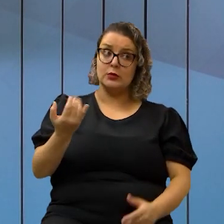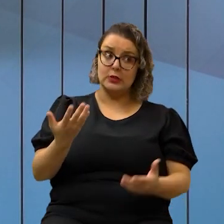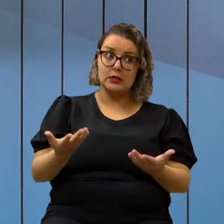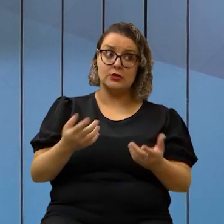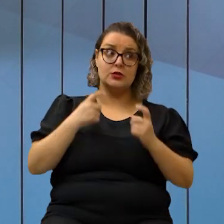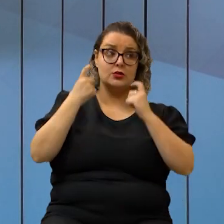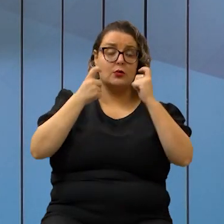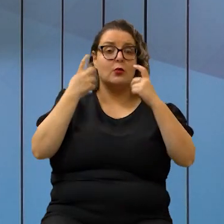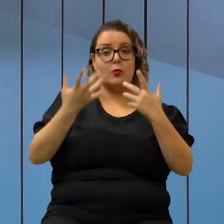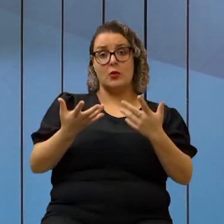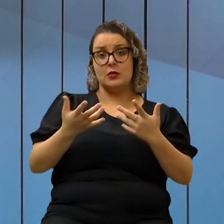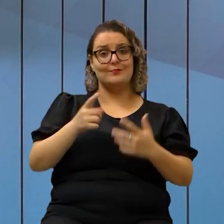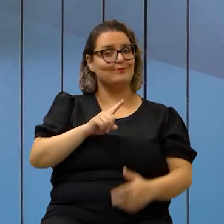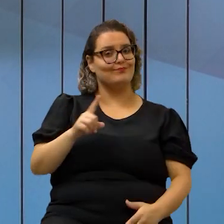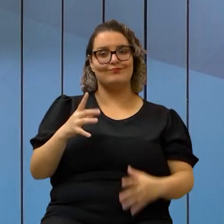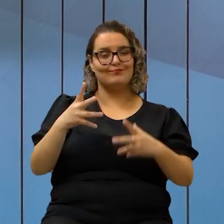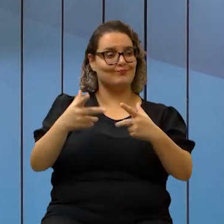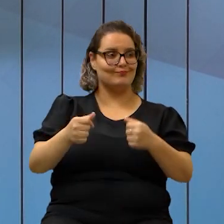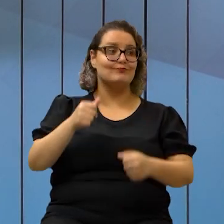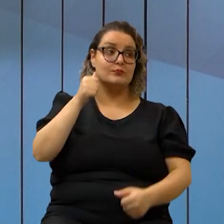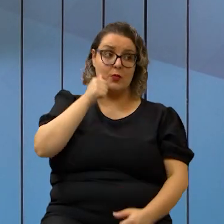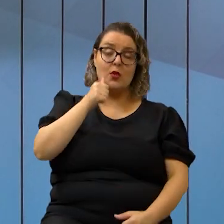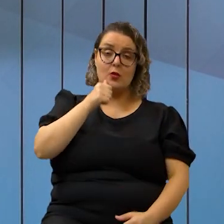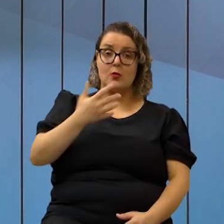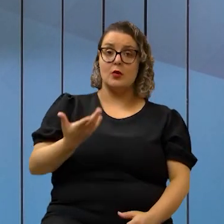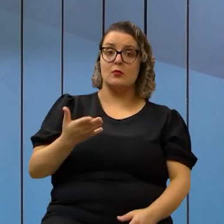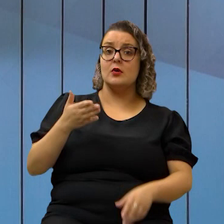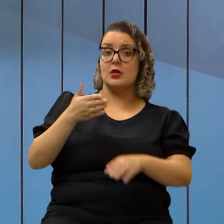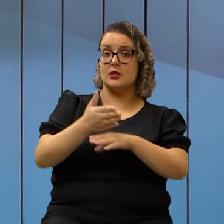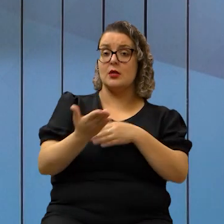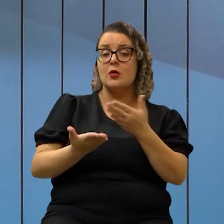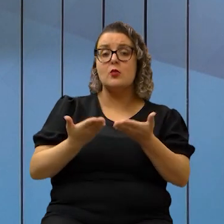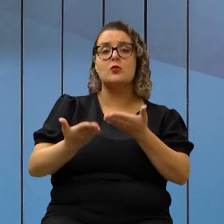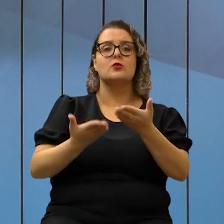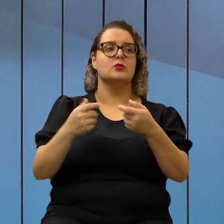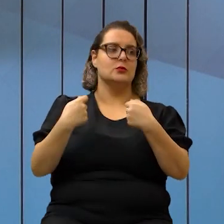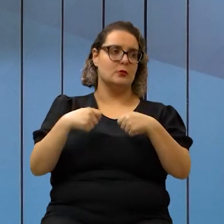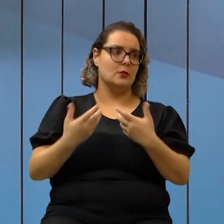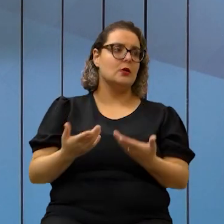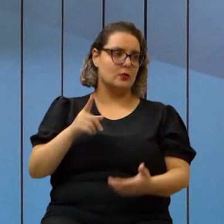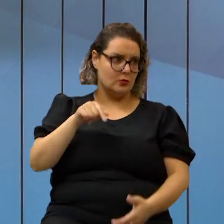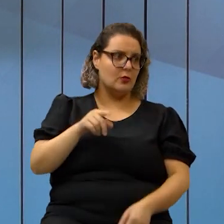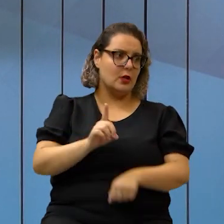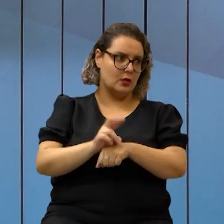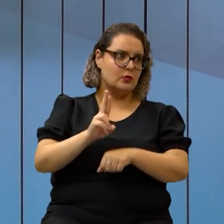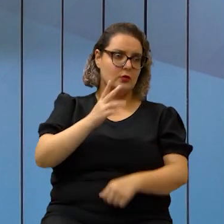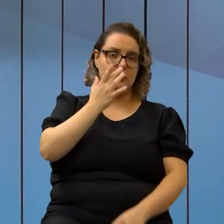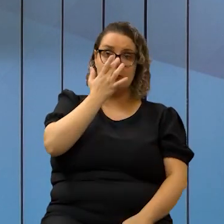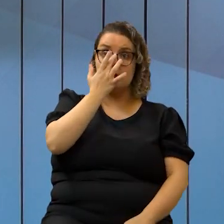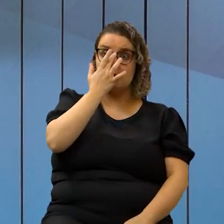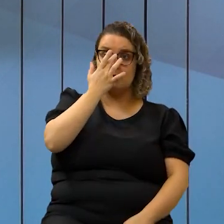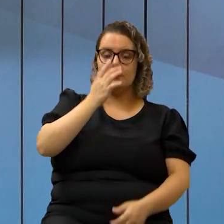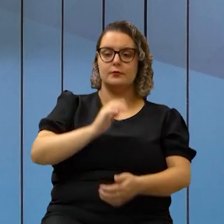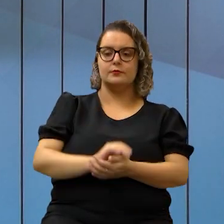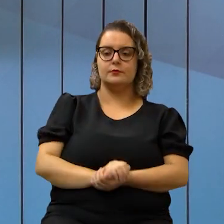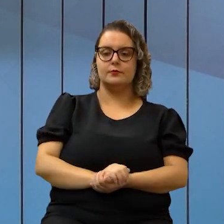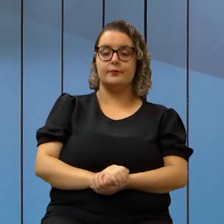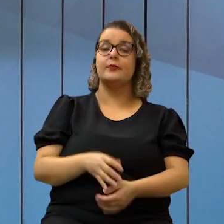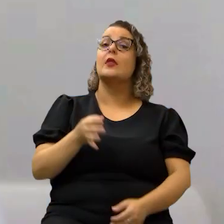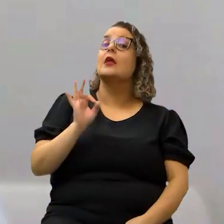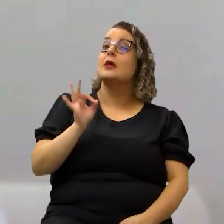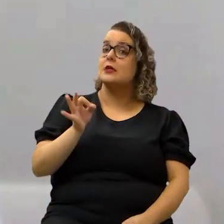muito expressivo, e o mais preocupante é que nem todas as mulheres vão ter aí os cuidados necessários, não é, doutora?